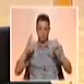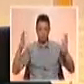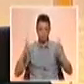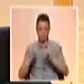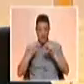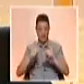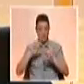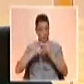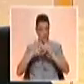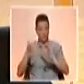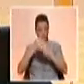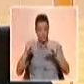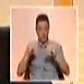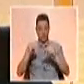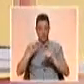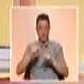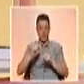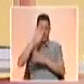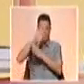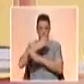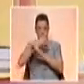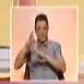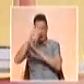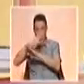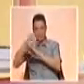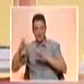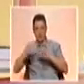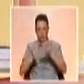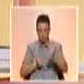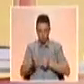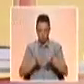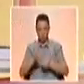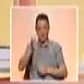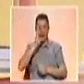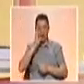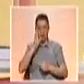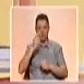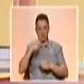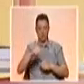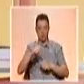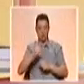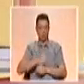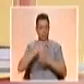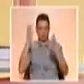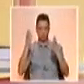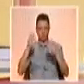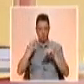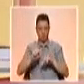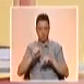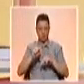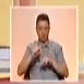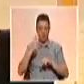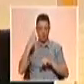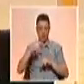são boas soluções a serem ponderadas. E os planos de gestão dos recursos hídricos têm funcionado bem? Nós temos vários planos, não é? Sim, sim, até por imposição